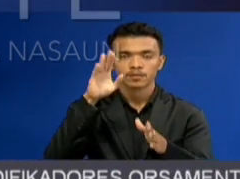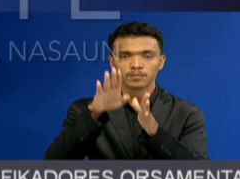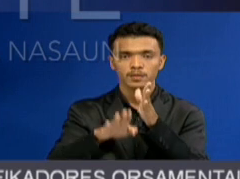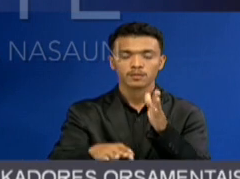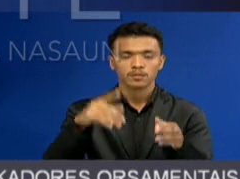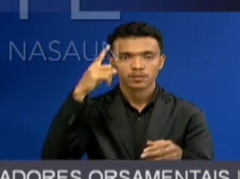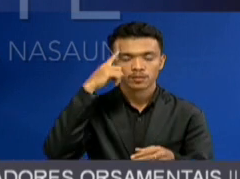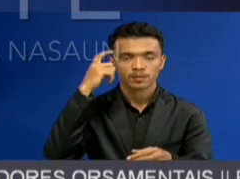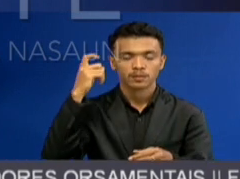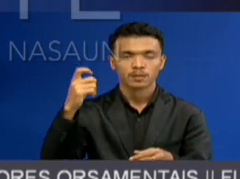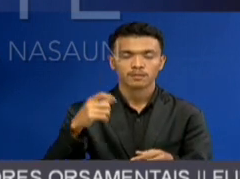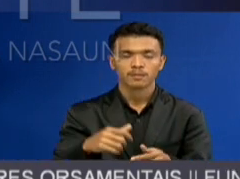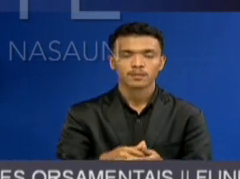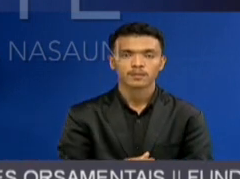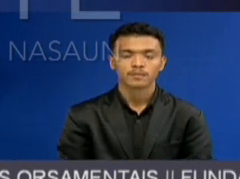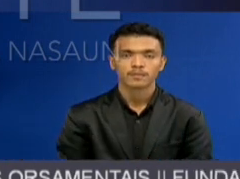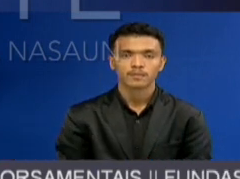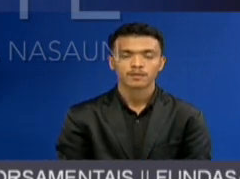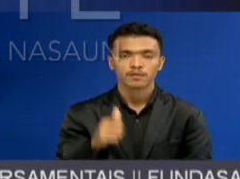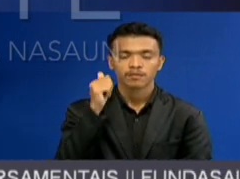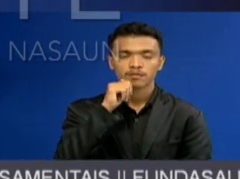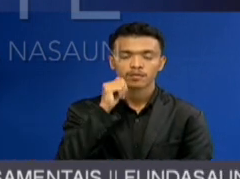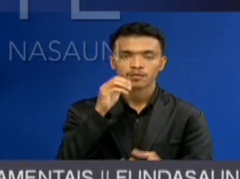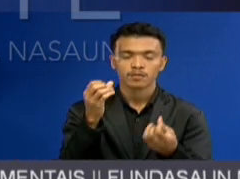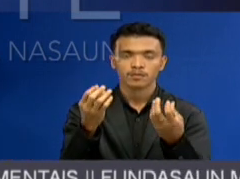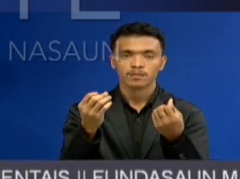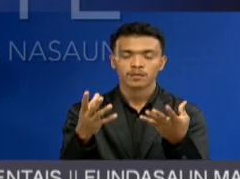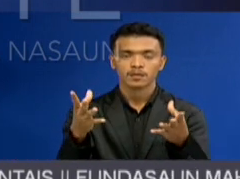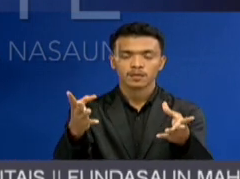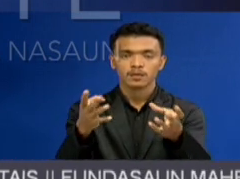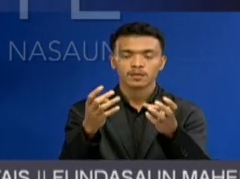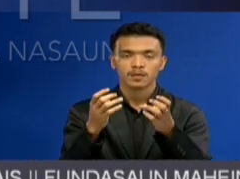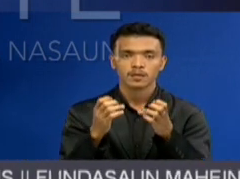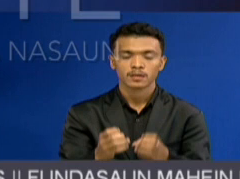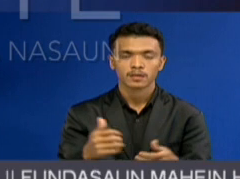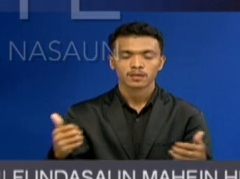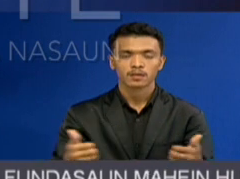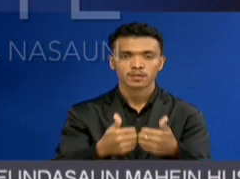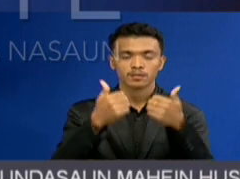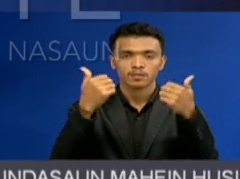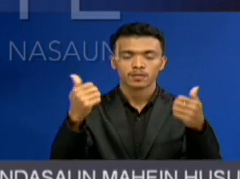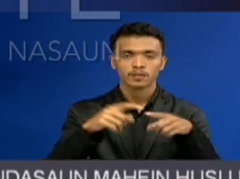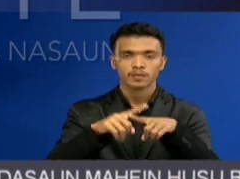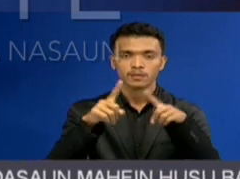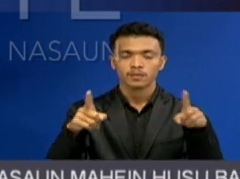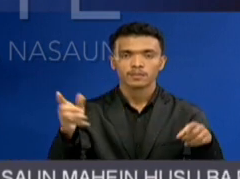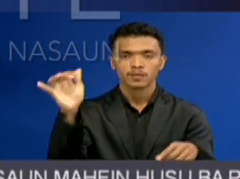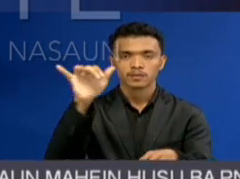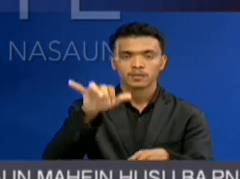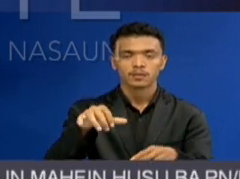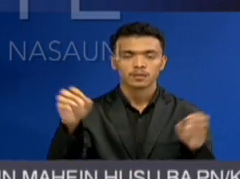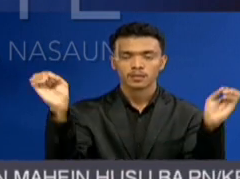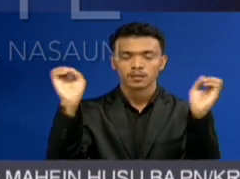tamba tamba iha feto barak maka hakara kompetene a mebe balumos